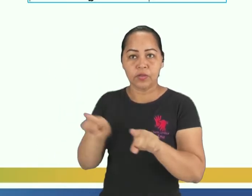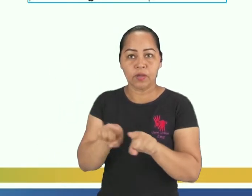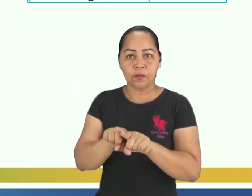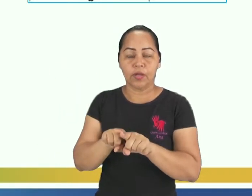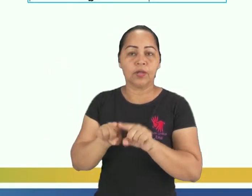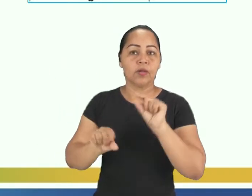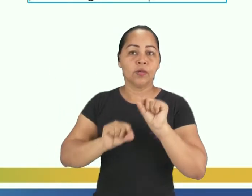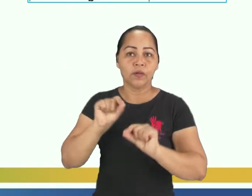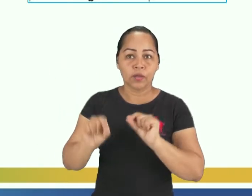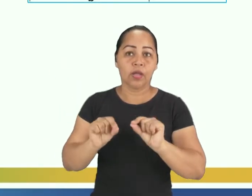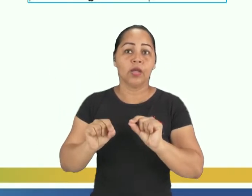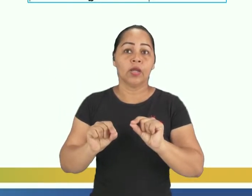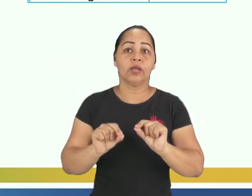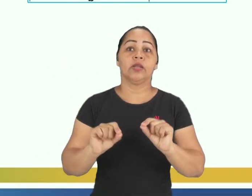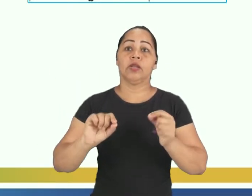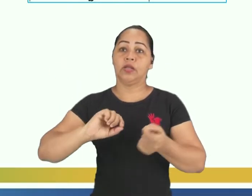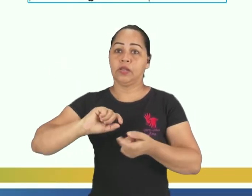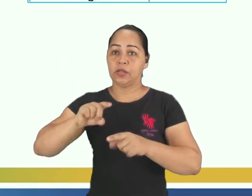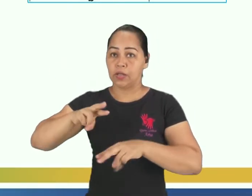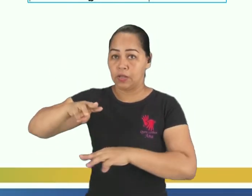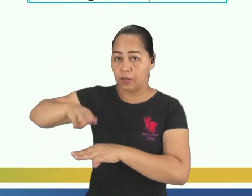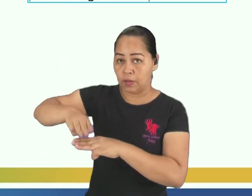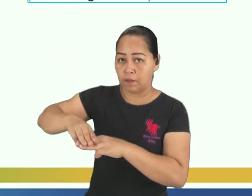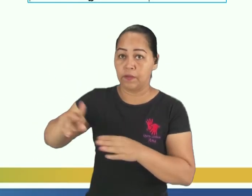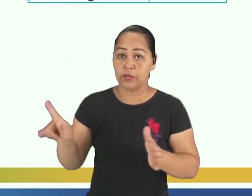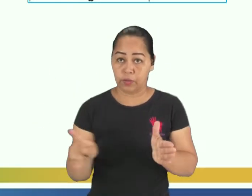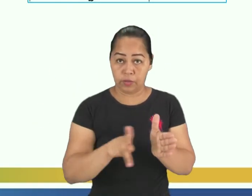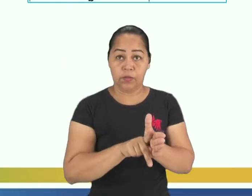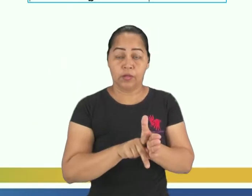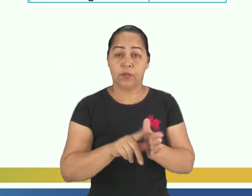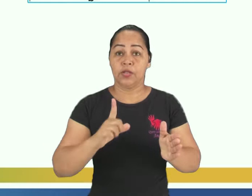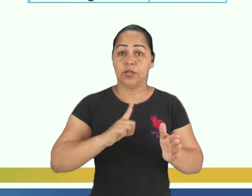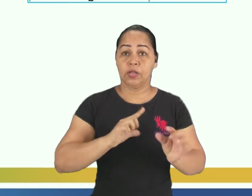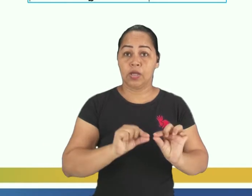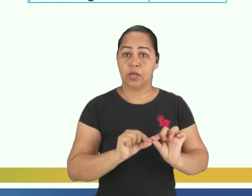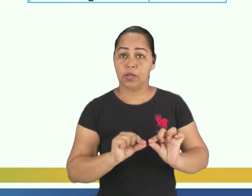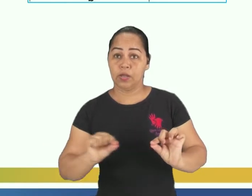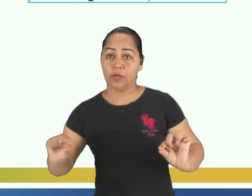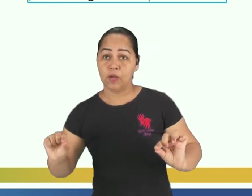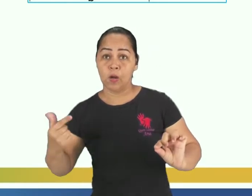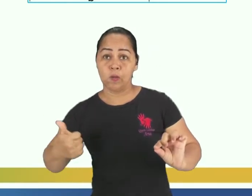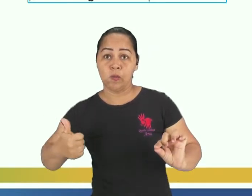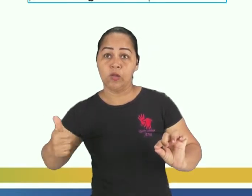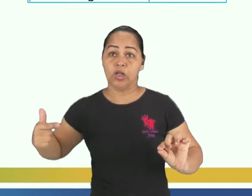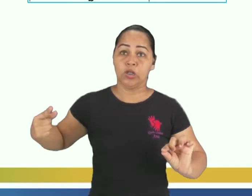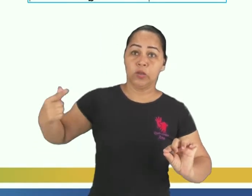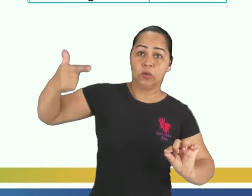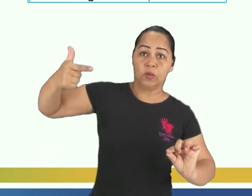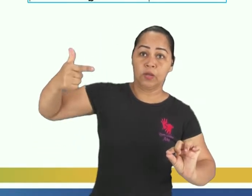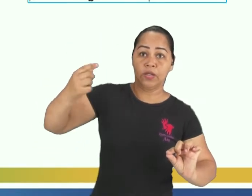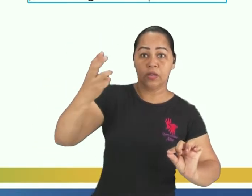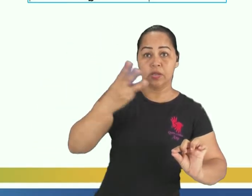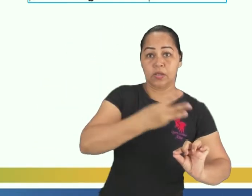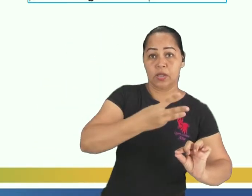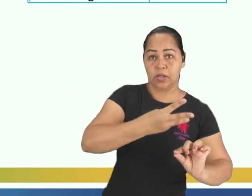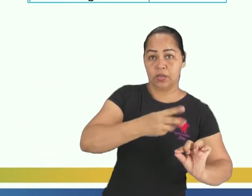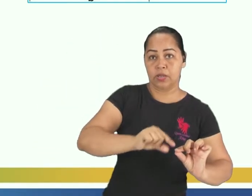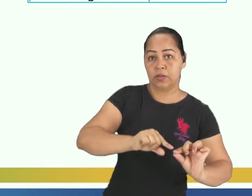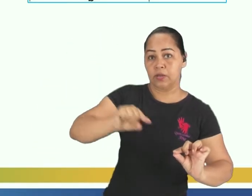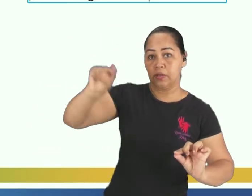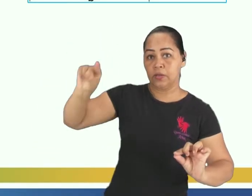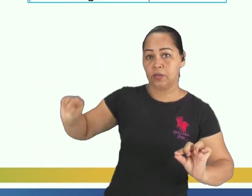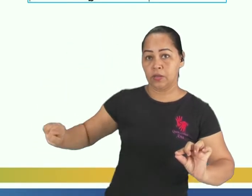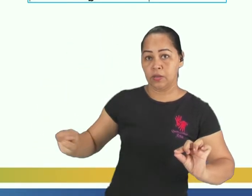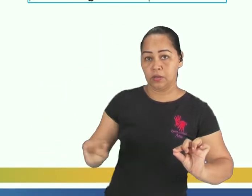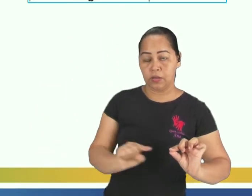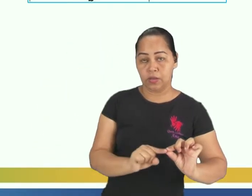são figuras geométricas formadas por 3 segmentos de reta que se encontram nas extremidades. Assim, são polígonos com